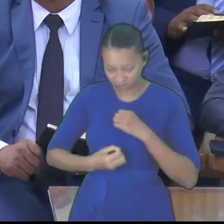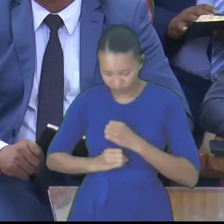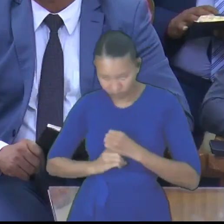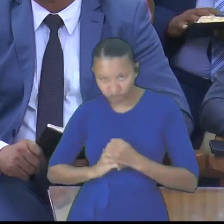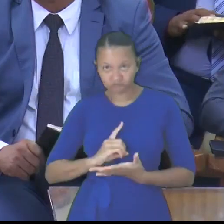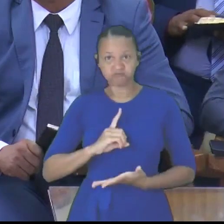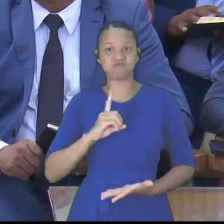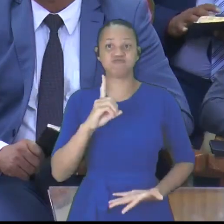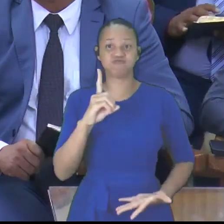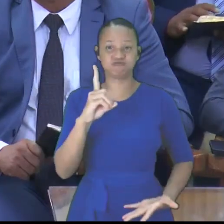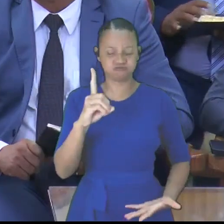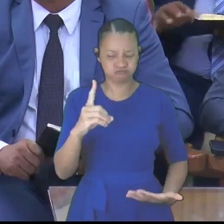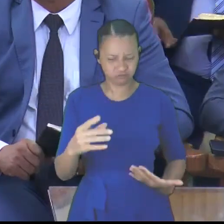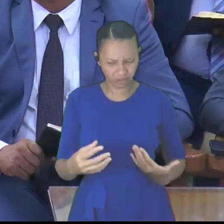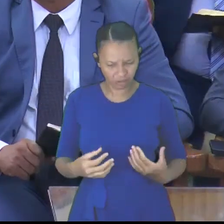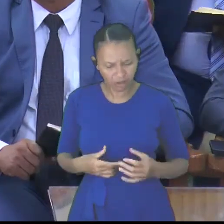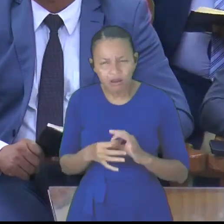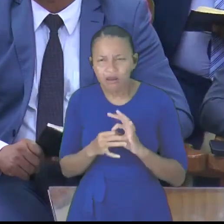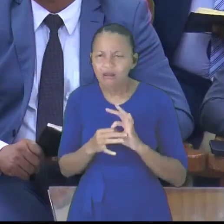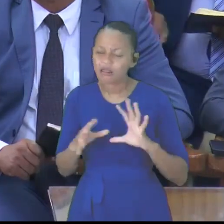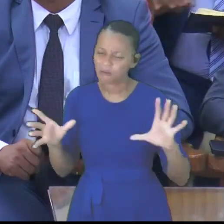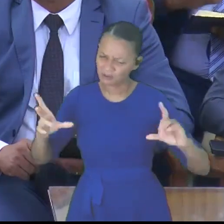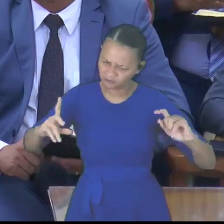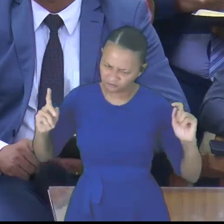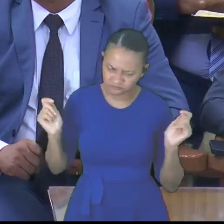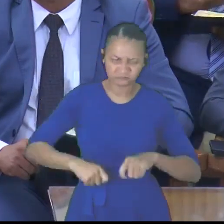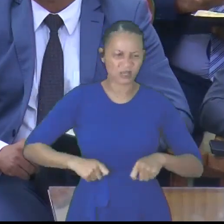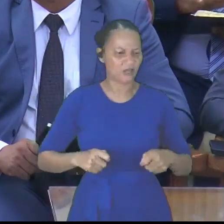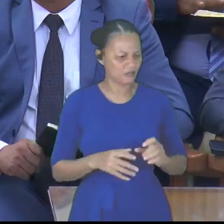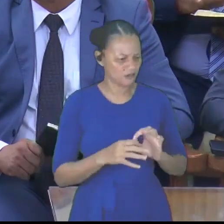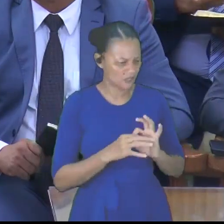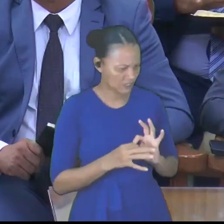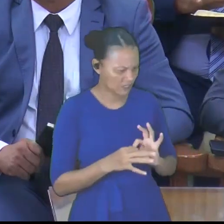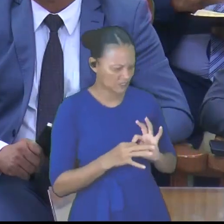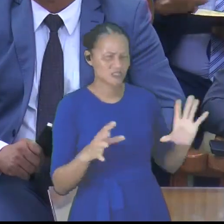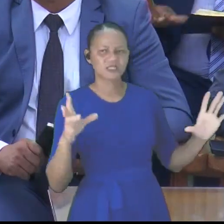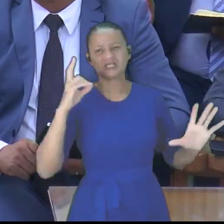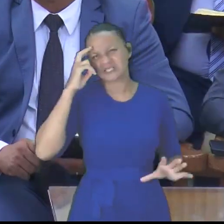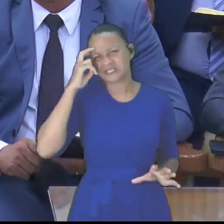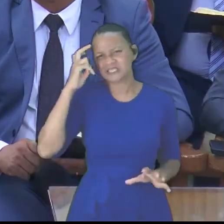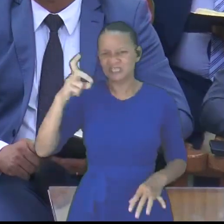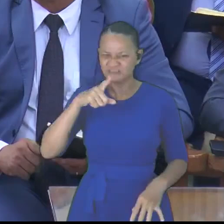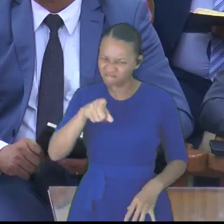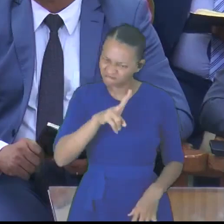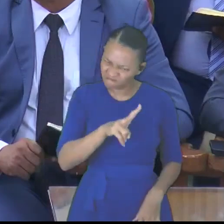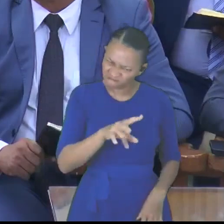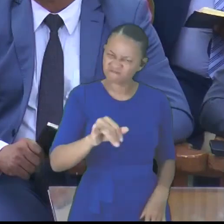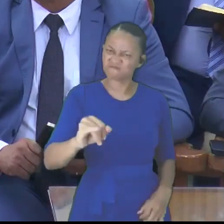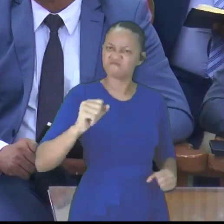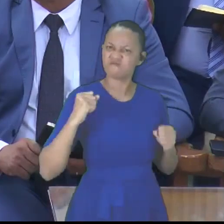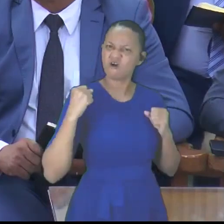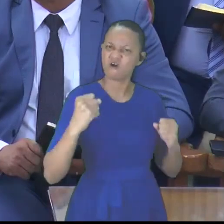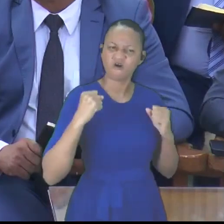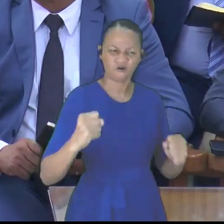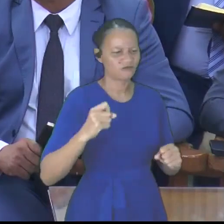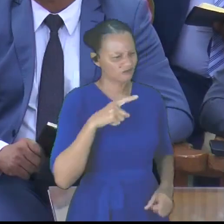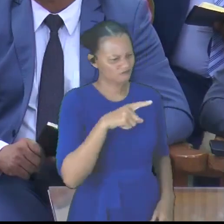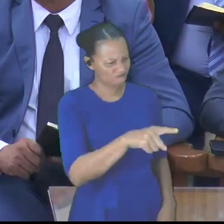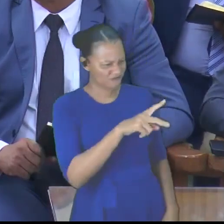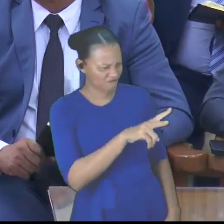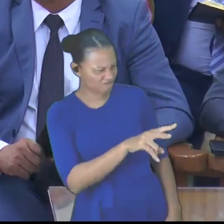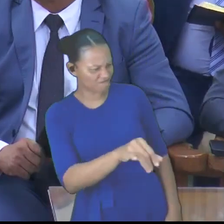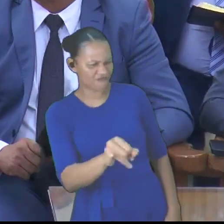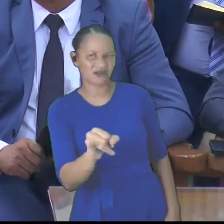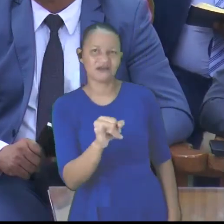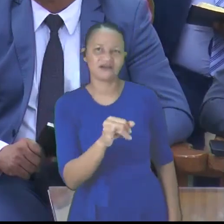de você, libere a sua capacidade, libere a sua inteligência, você vai ser uma potência, você vai ser não sei o